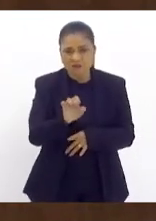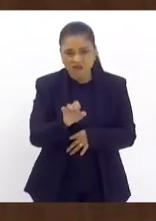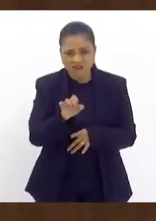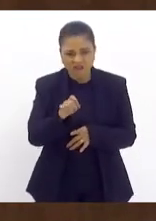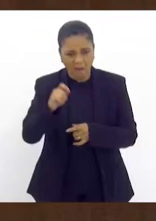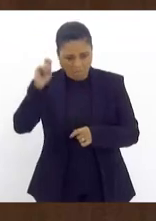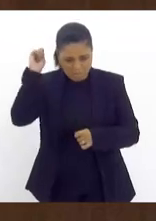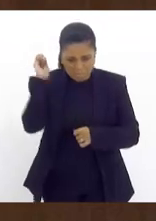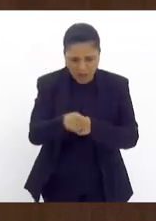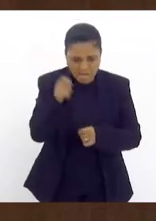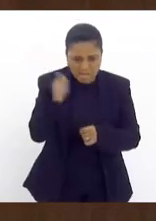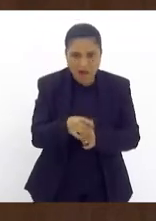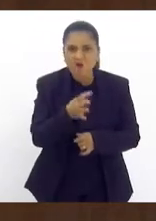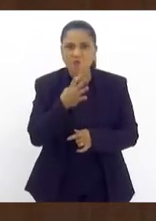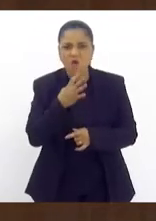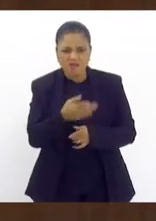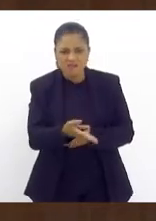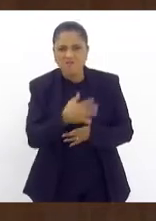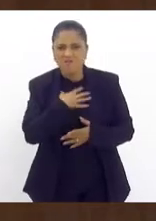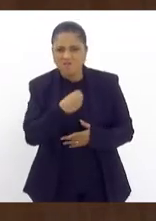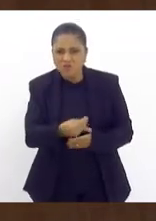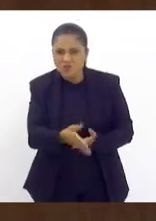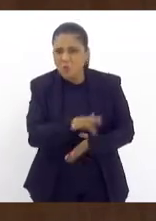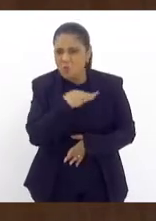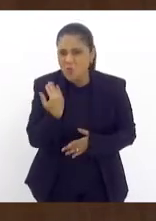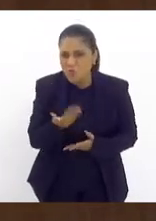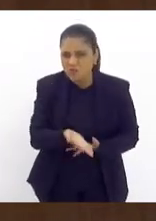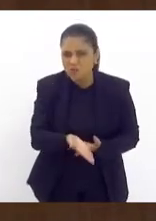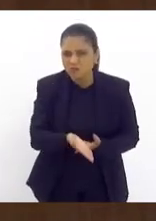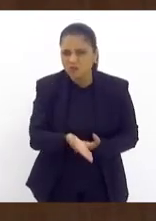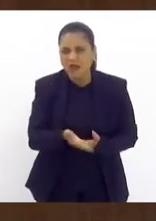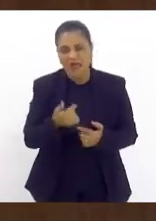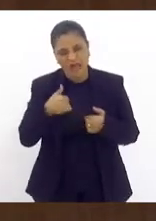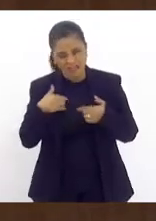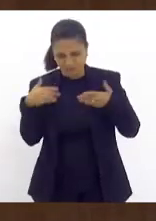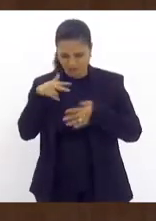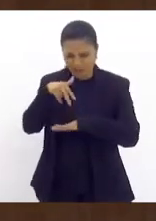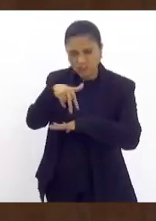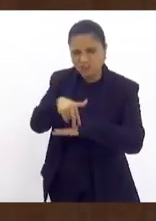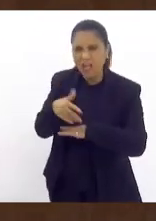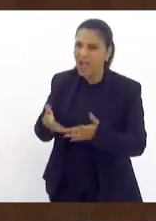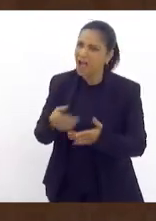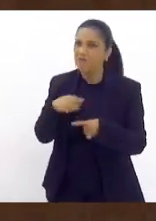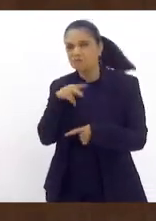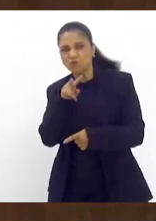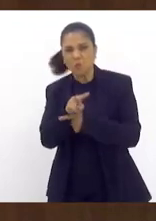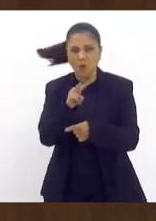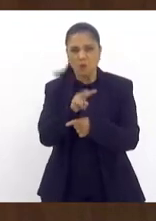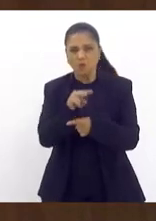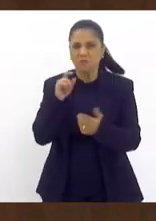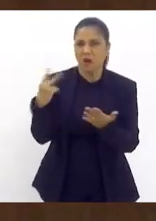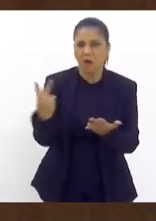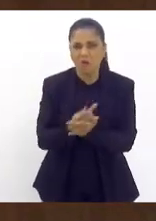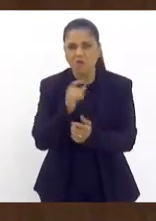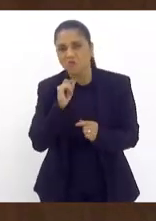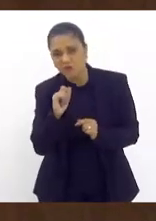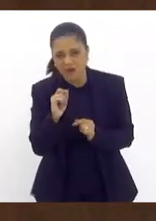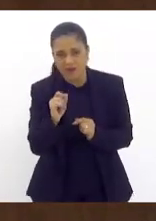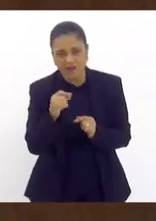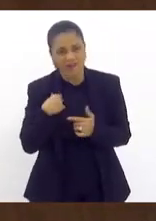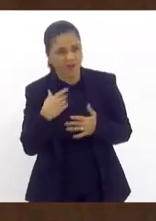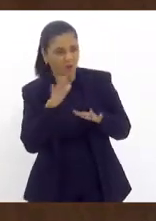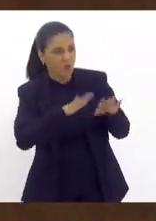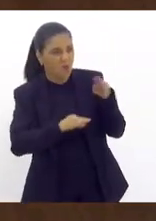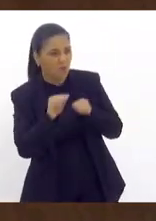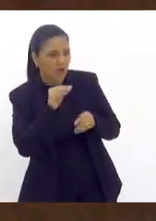que foi morto, eu quero ver vir aqui e falar, não, vamos tomar conta para ver o que está acontecendo. Agora a gente tem que tomar cuidado com o marginal, que é